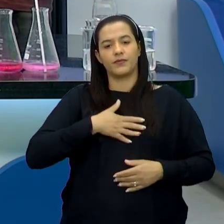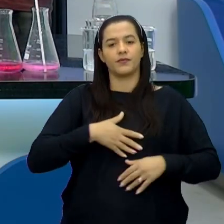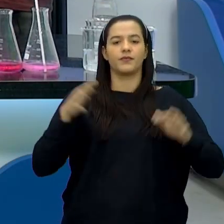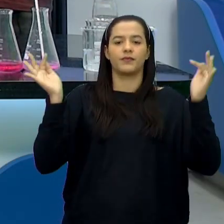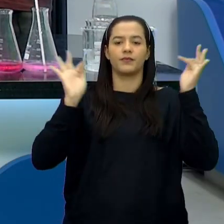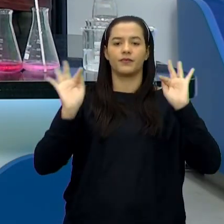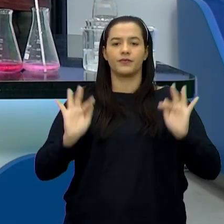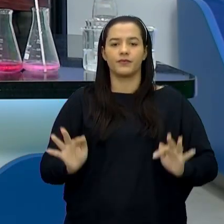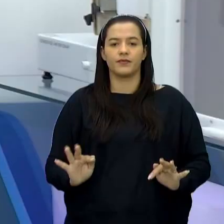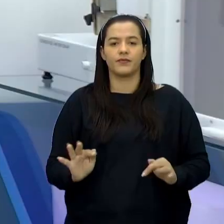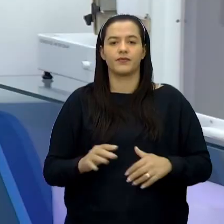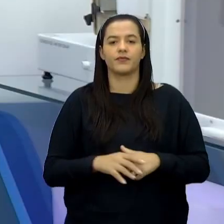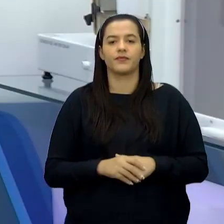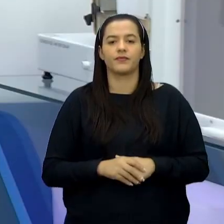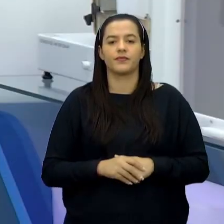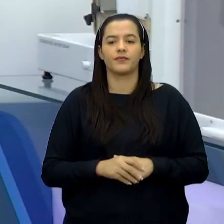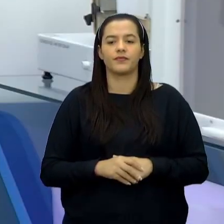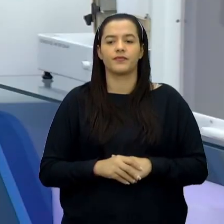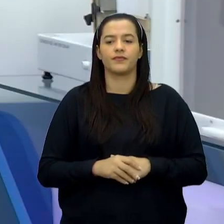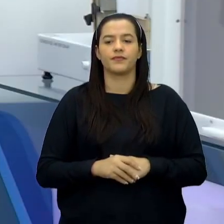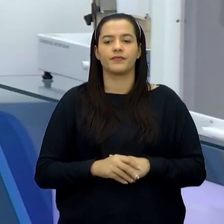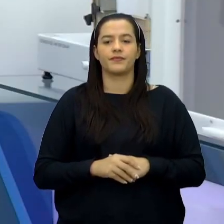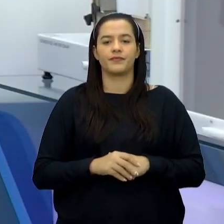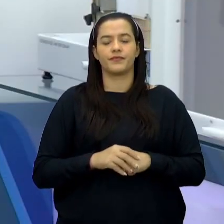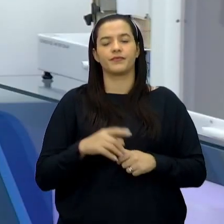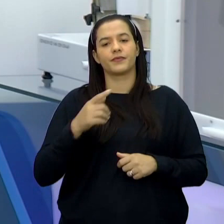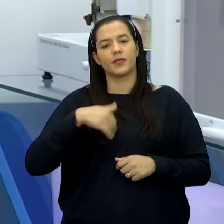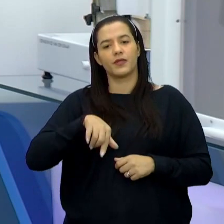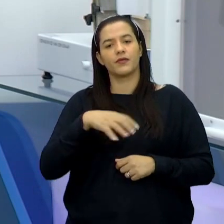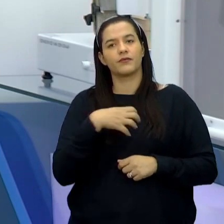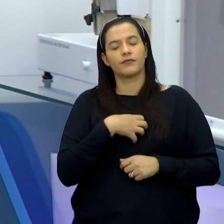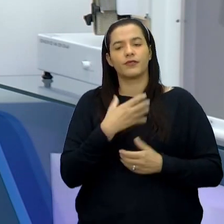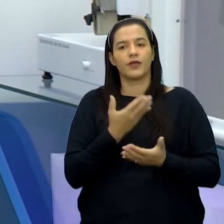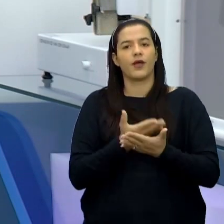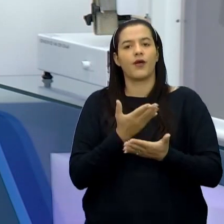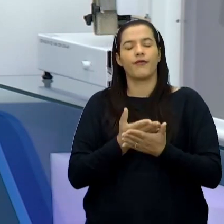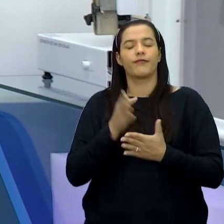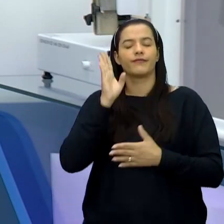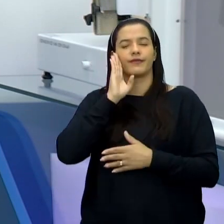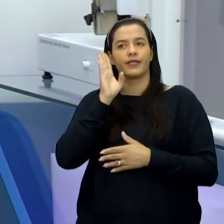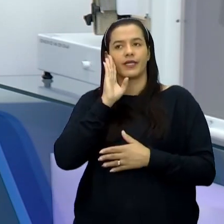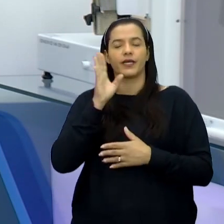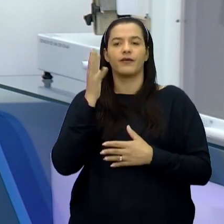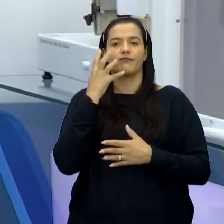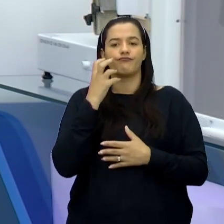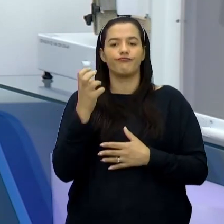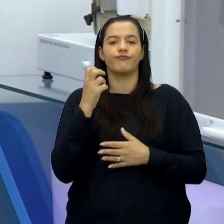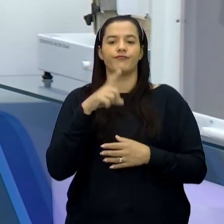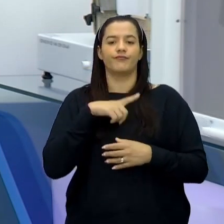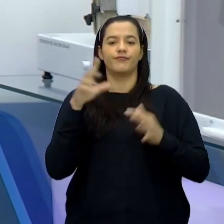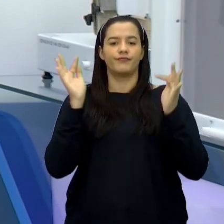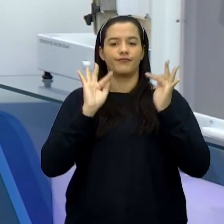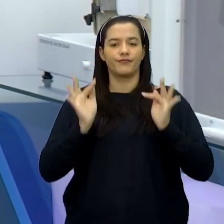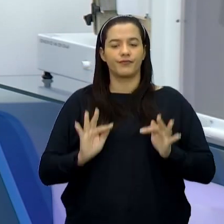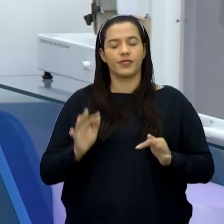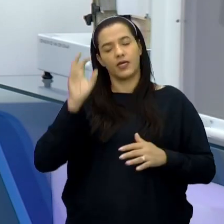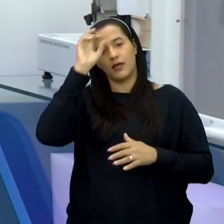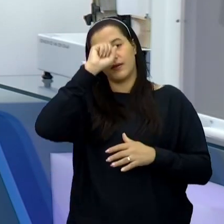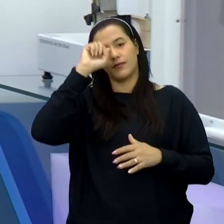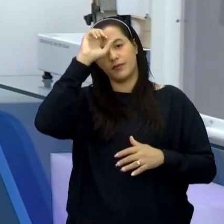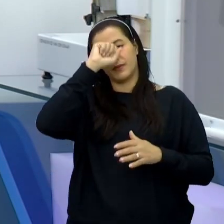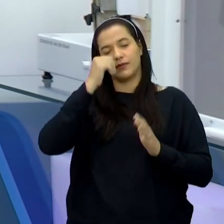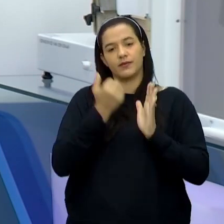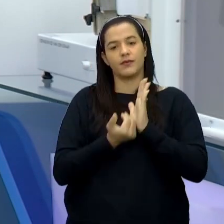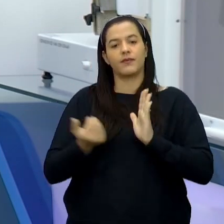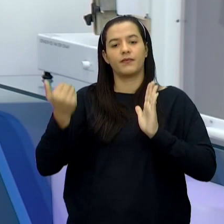né? Mais assim, felizes com a aula de vocês e aprendendo mais,